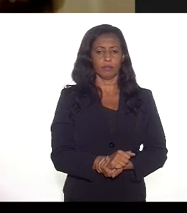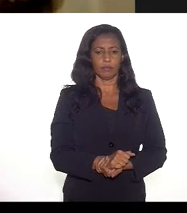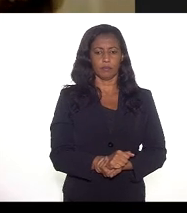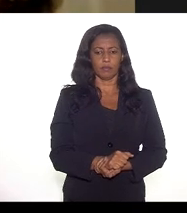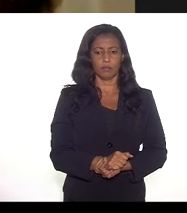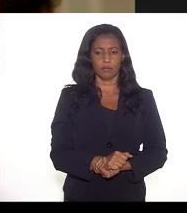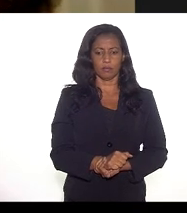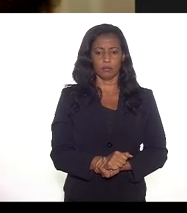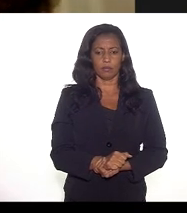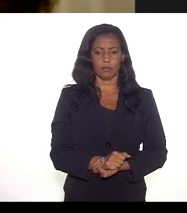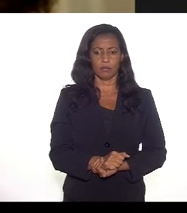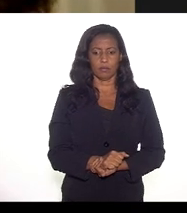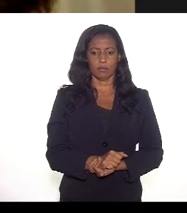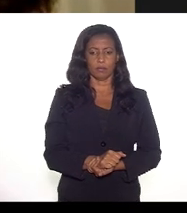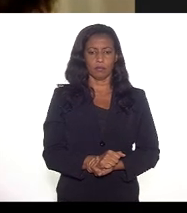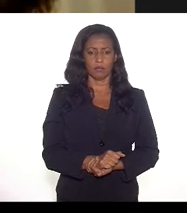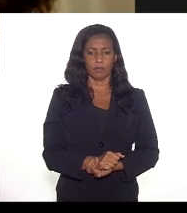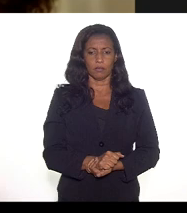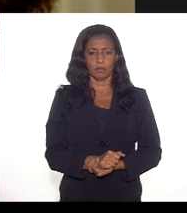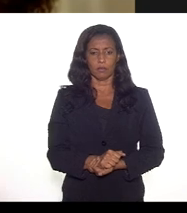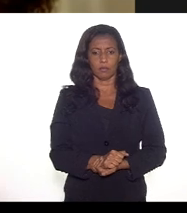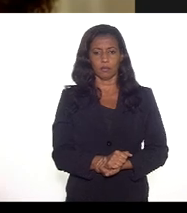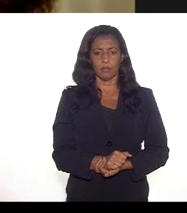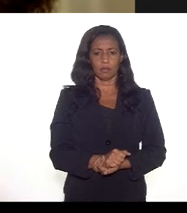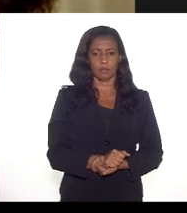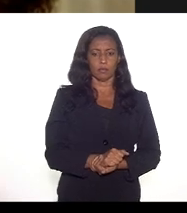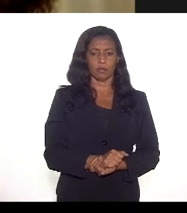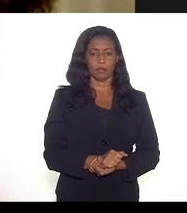Renata, um minuto.